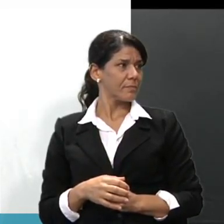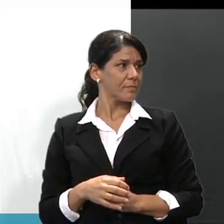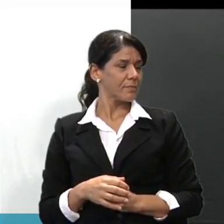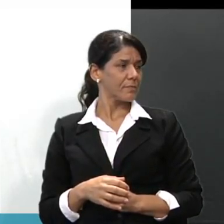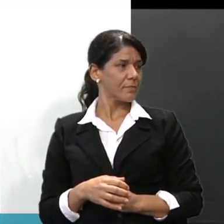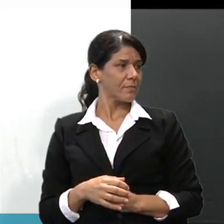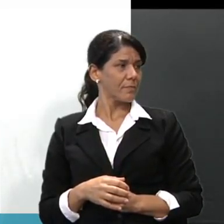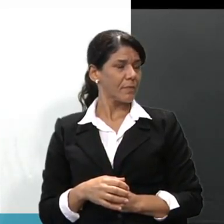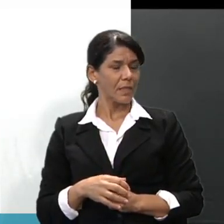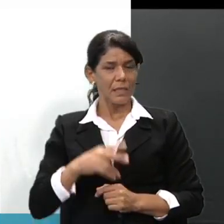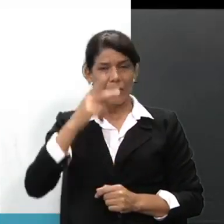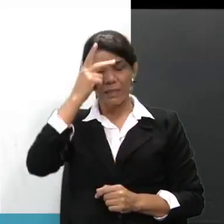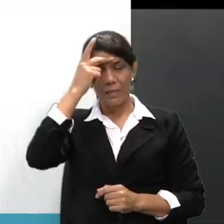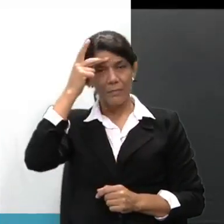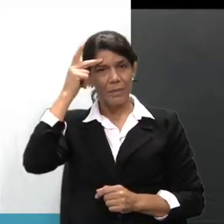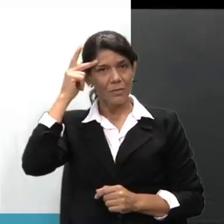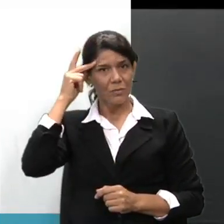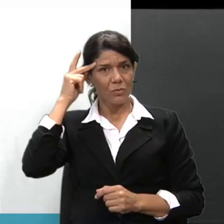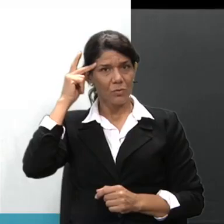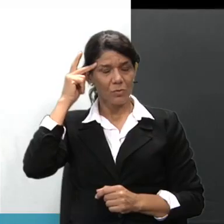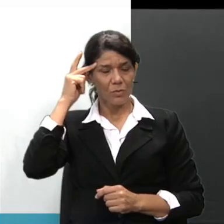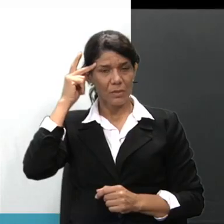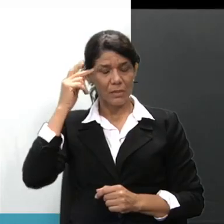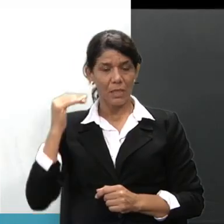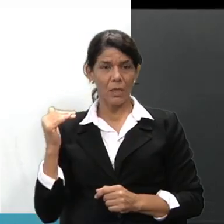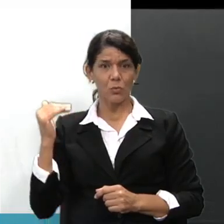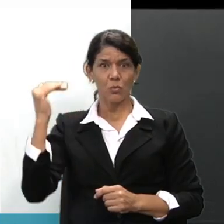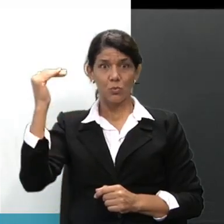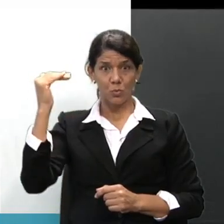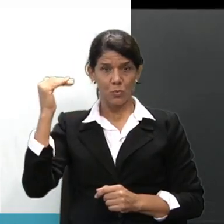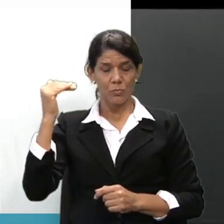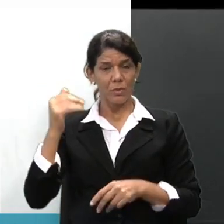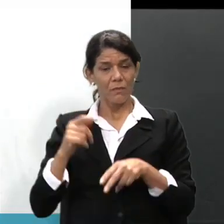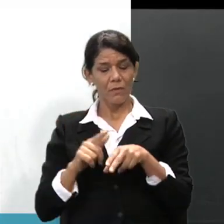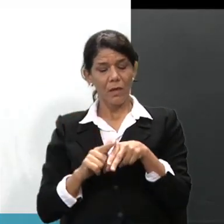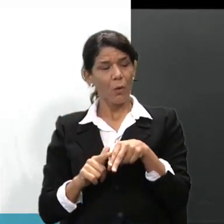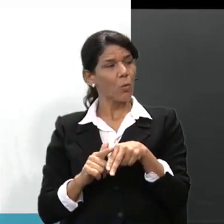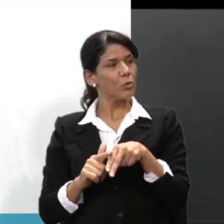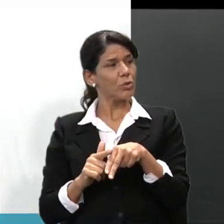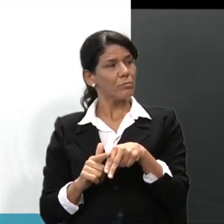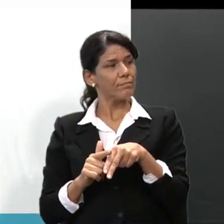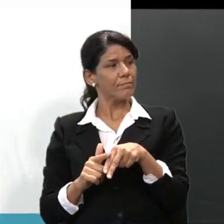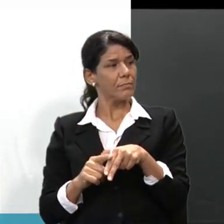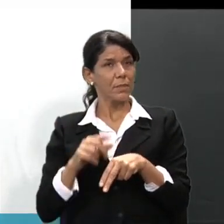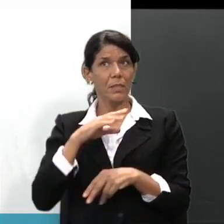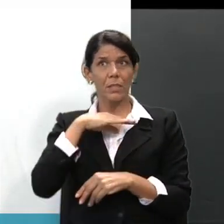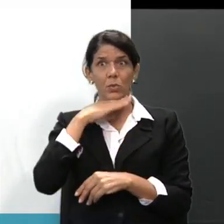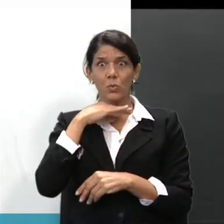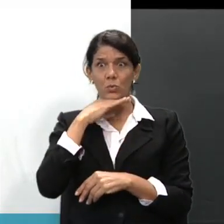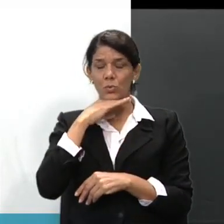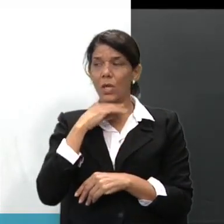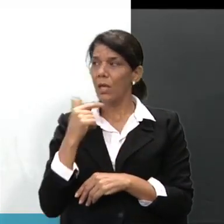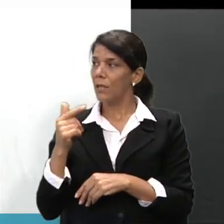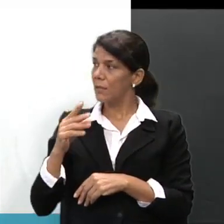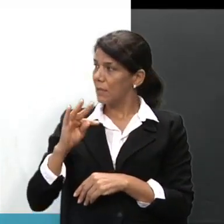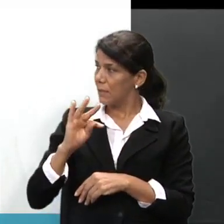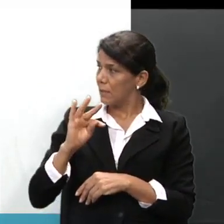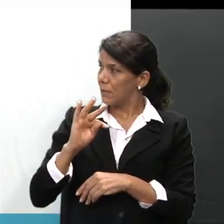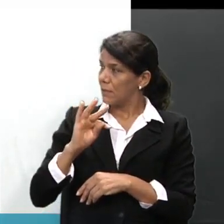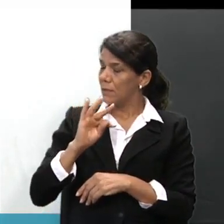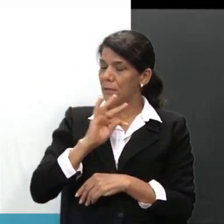em pacientes adultos são na região ventroglútea, tá? Essa técnica